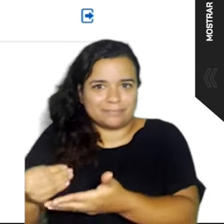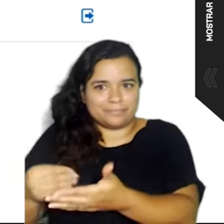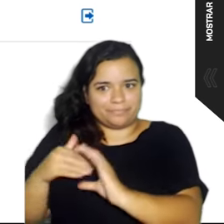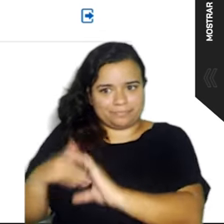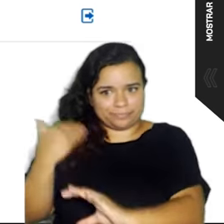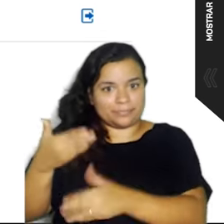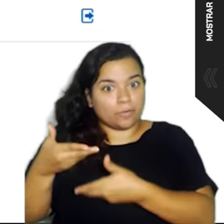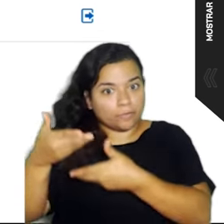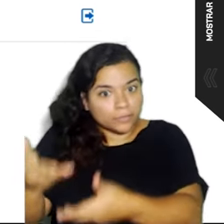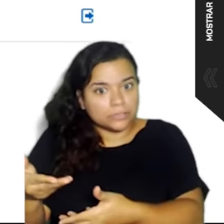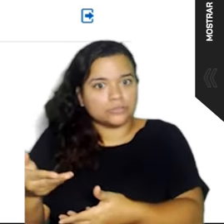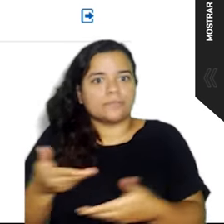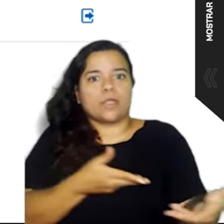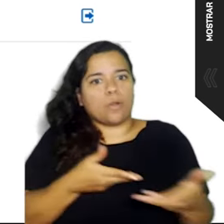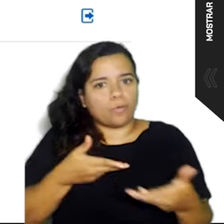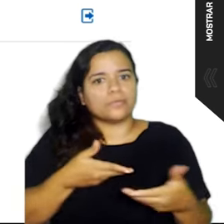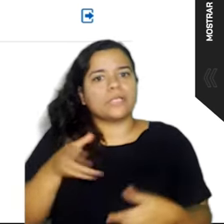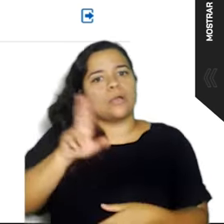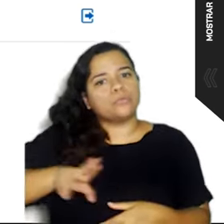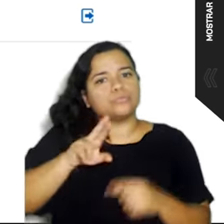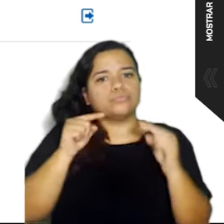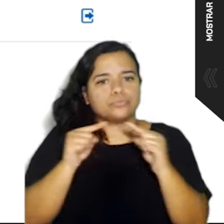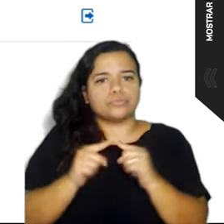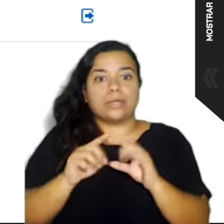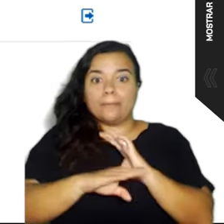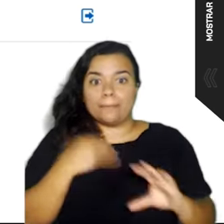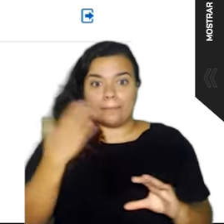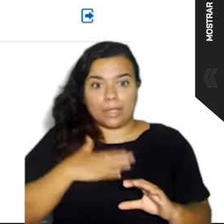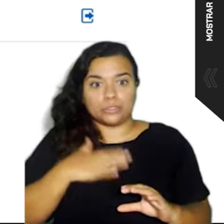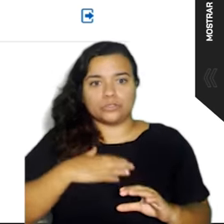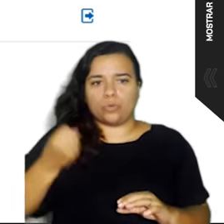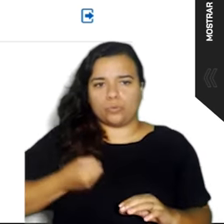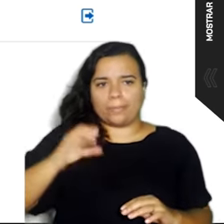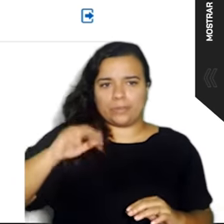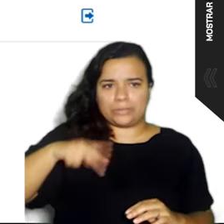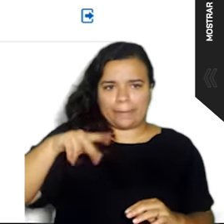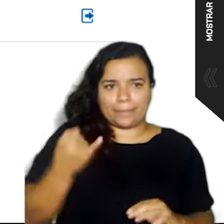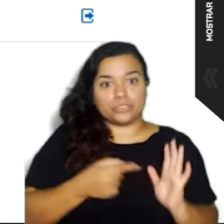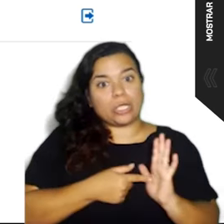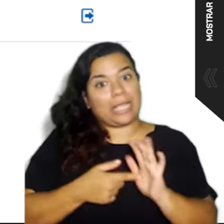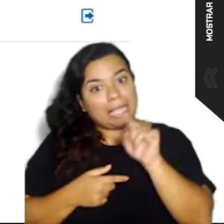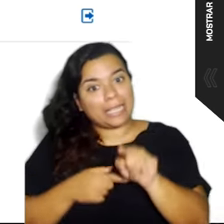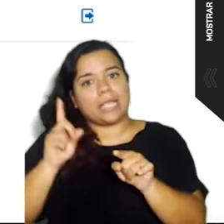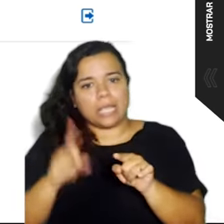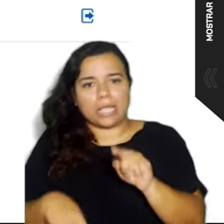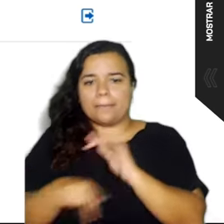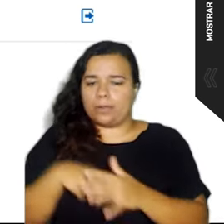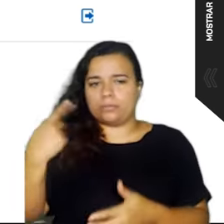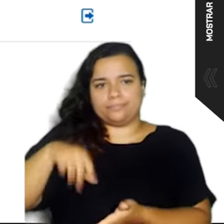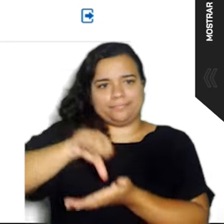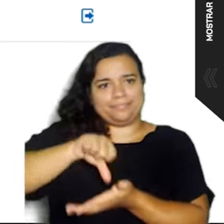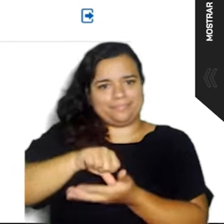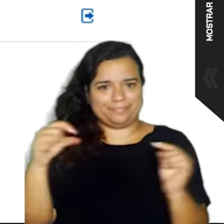ó convidar o usuário e aí o que ele fez quando ele mandou para mim ele mandou desse CNPJ aqui que é uma das nossas filiais